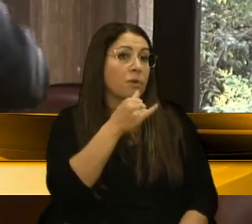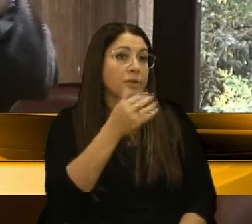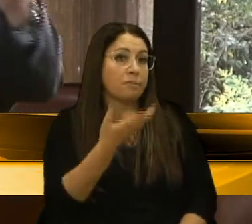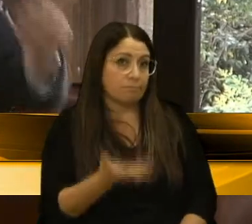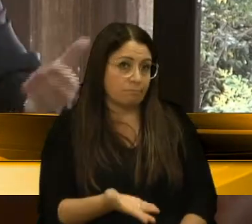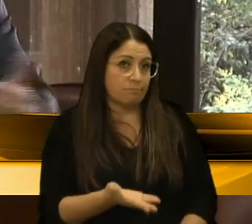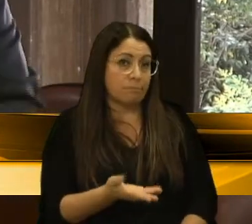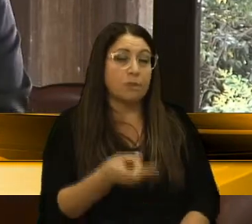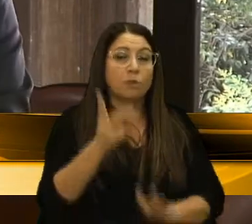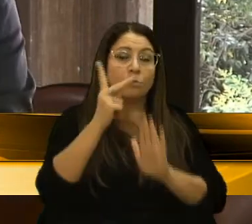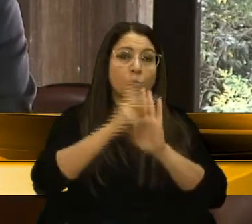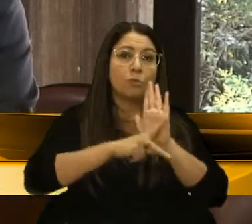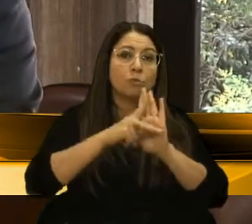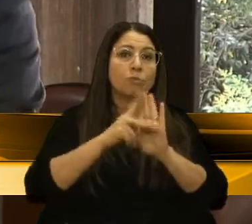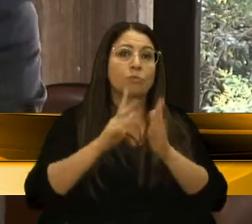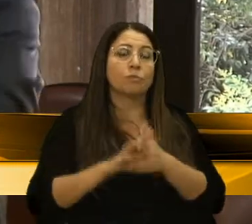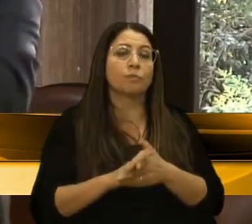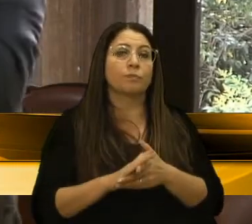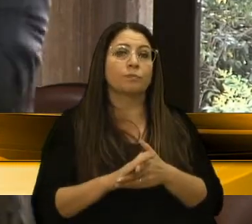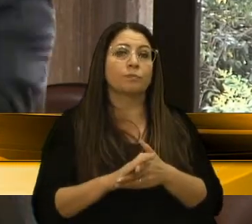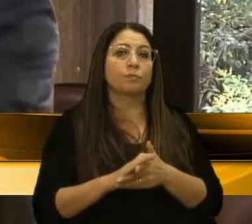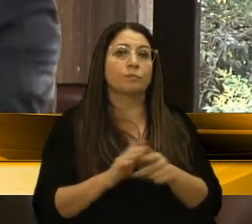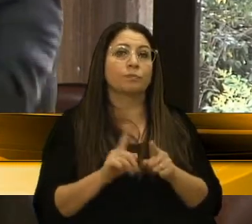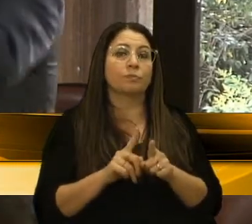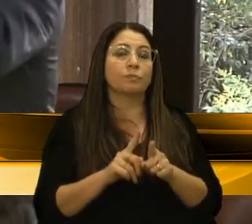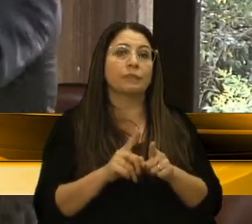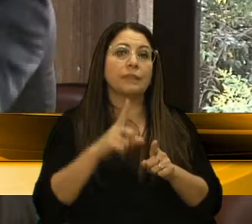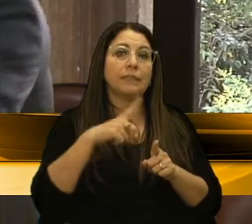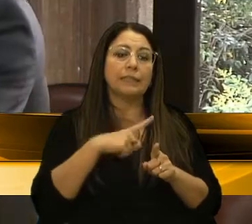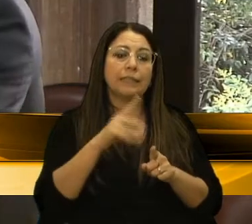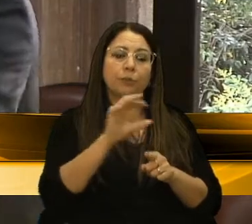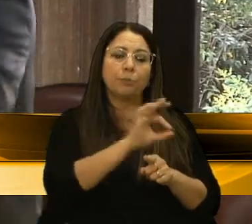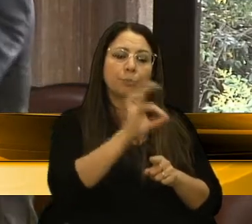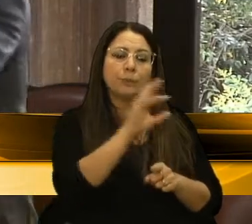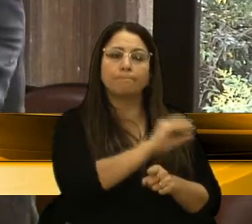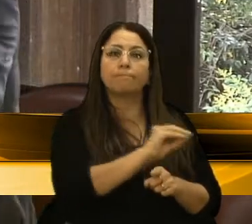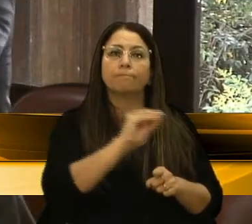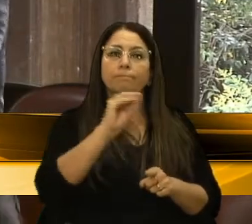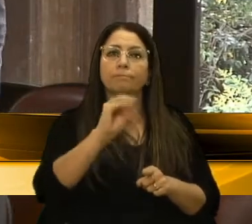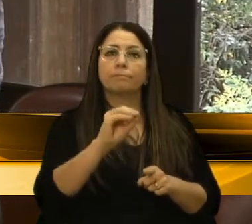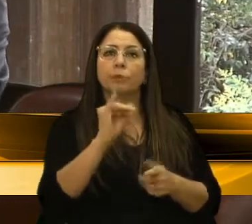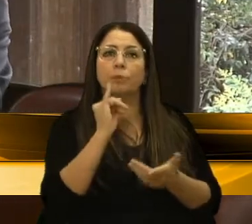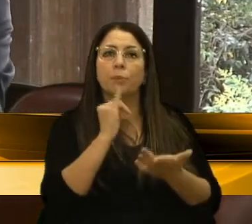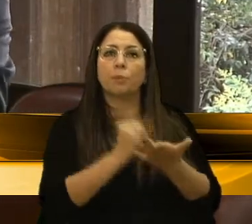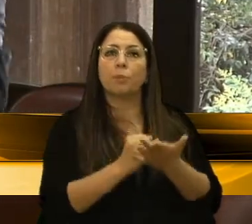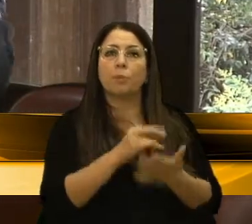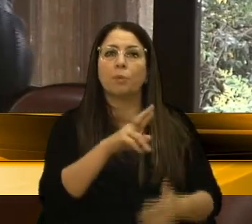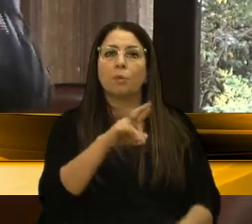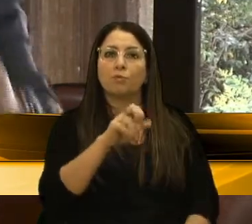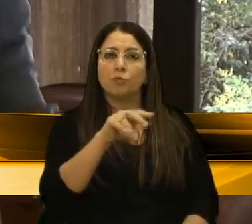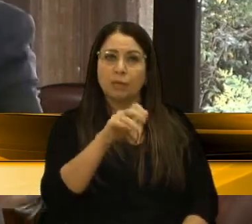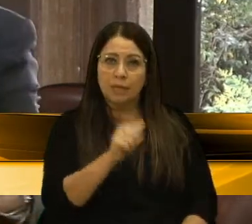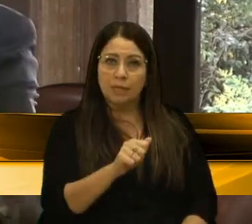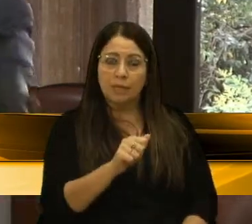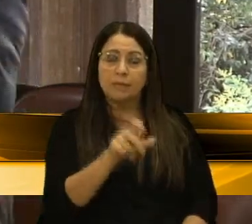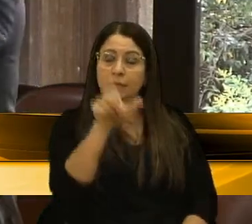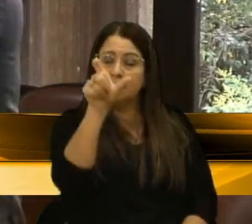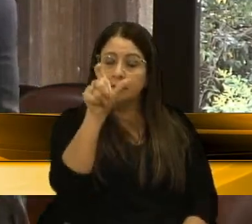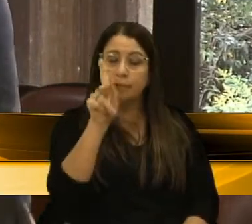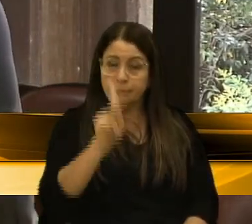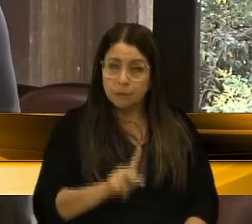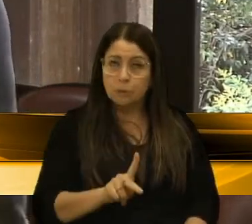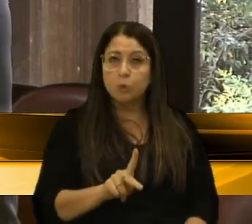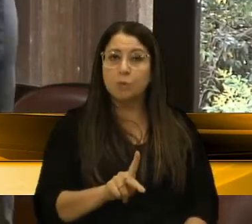aqueles projetos também onde que se reserva um percentual do imposto de renda das pessoas físicas